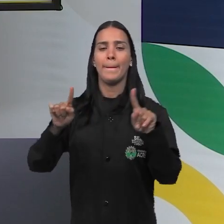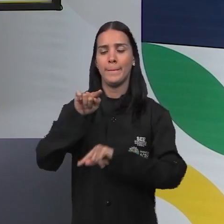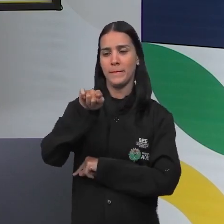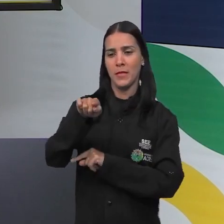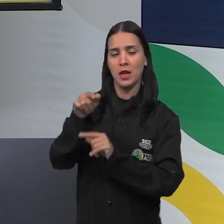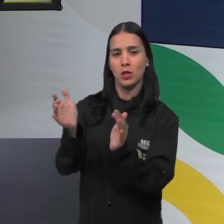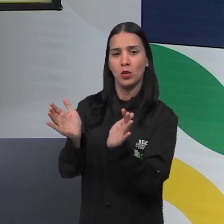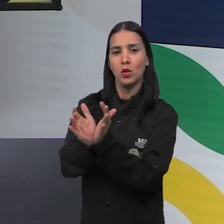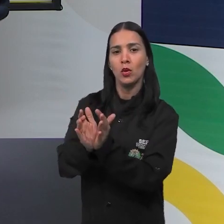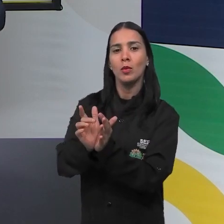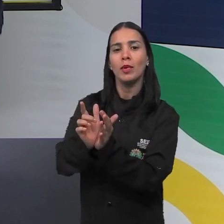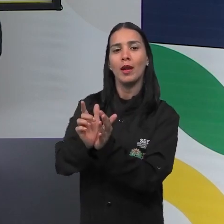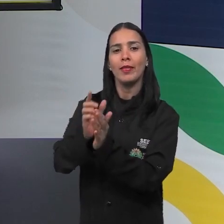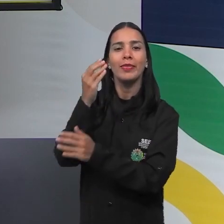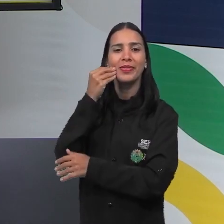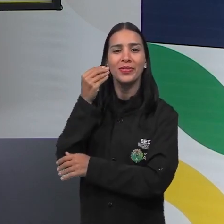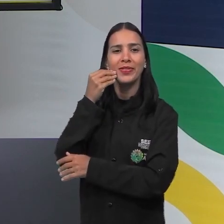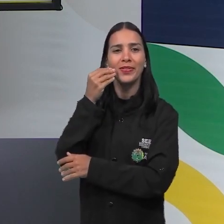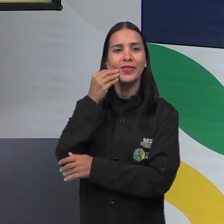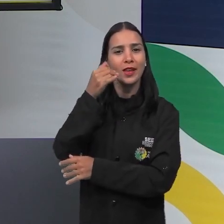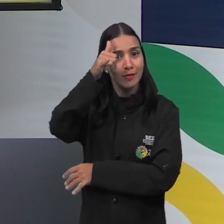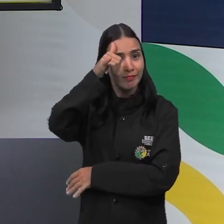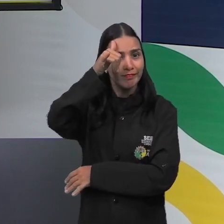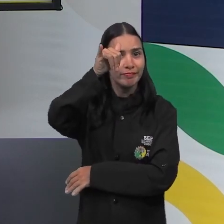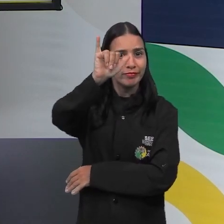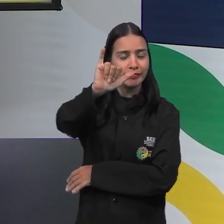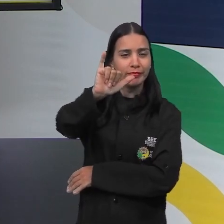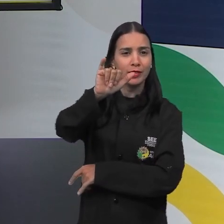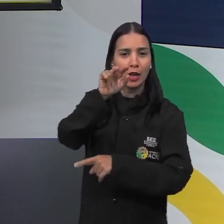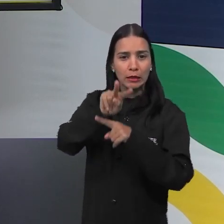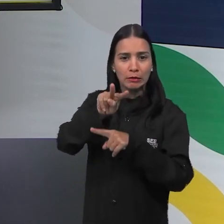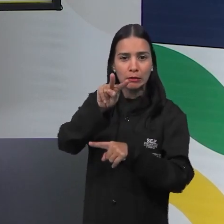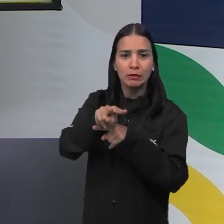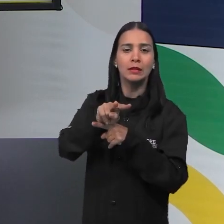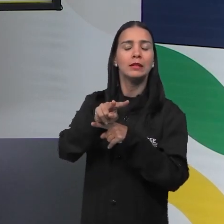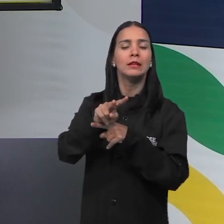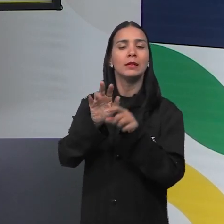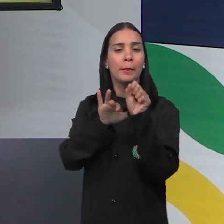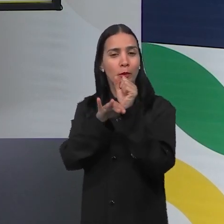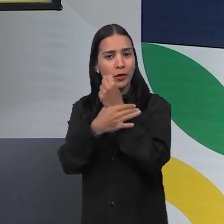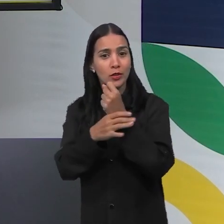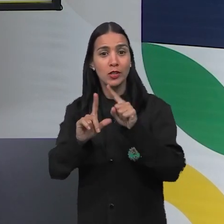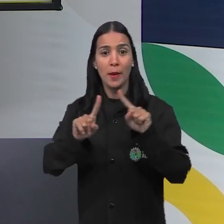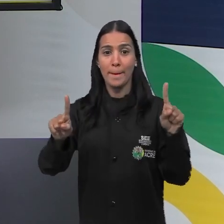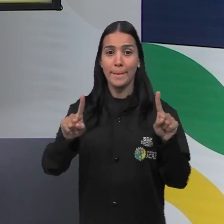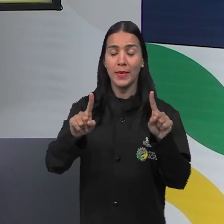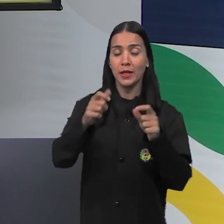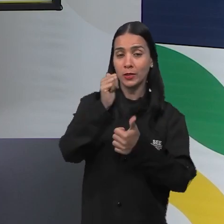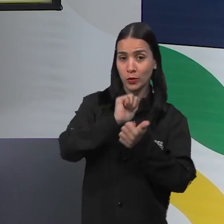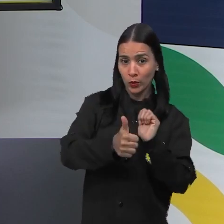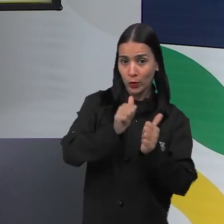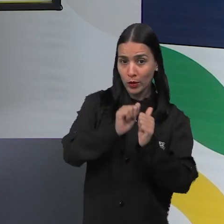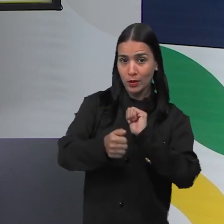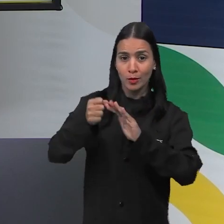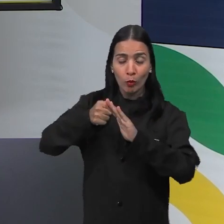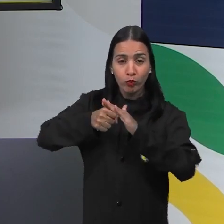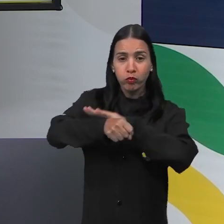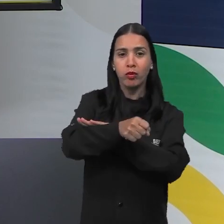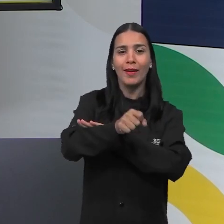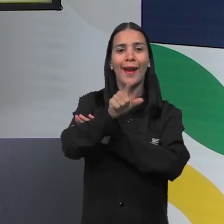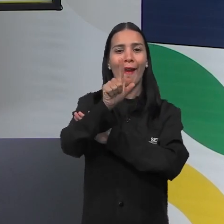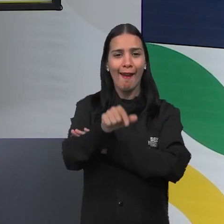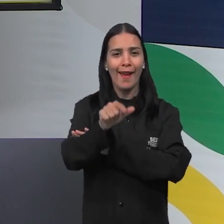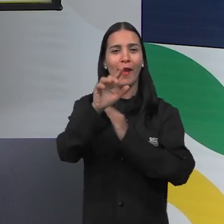fazendo o quê? Fazendo ponto do meu lado. Ou seja, esporte de invasão consiste em invadir o território da